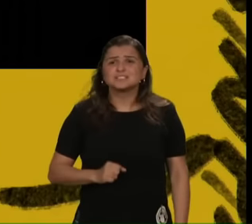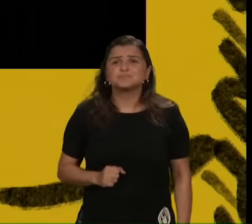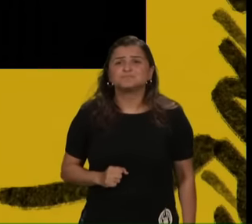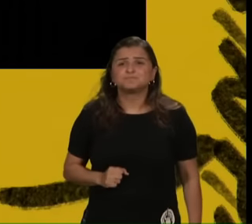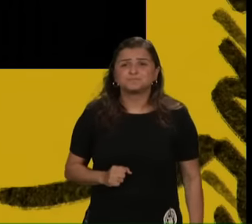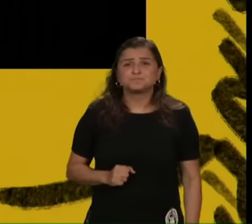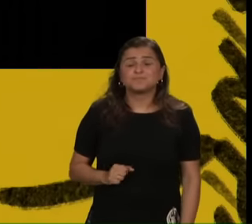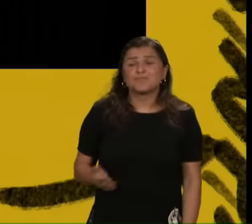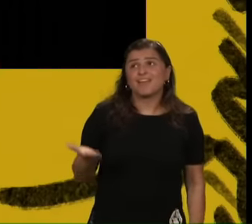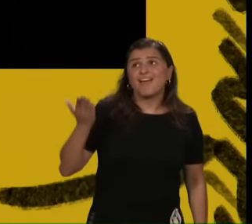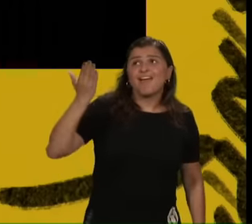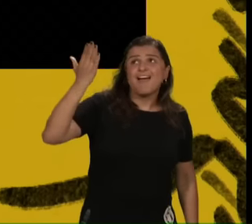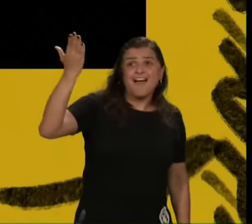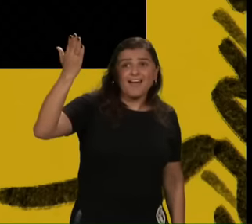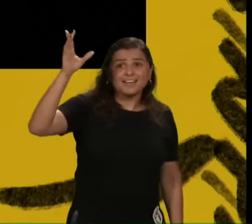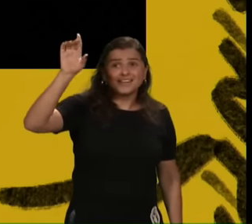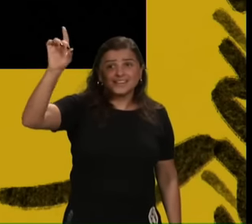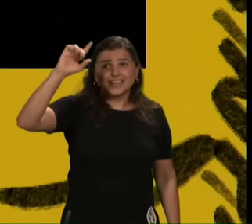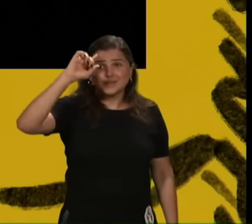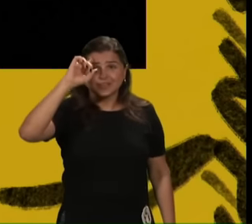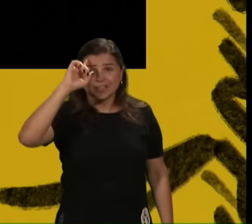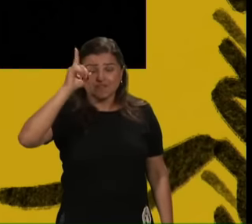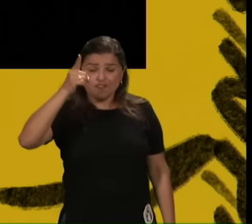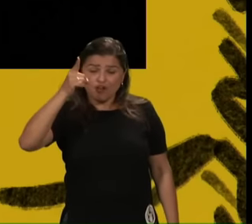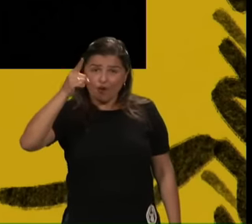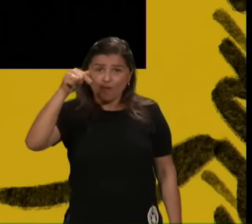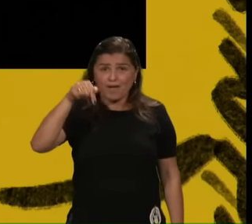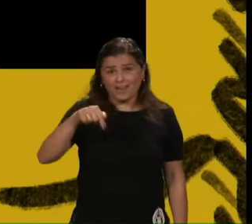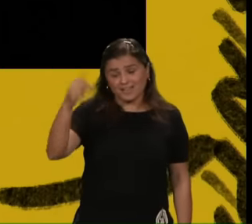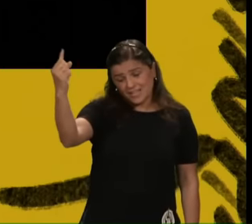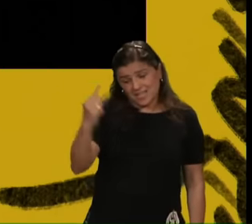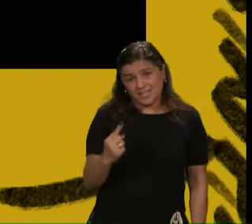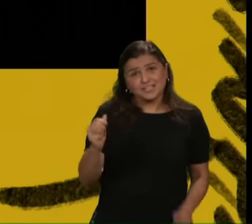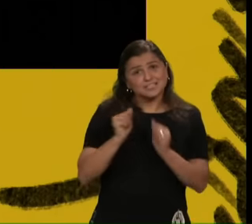exatamente: aquele que me enviou está comigo,